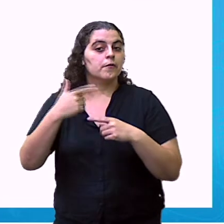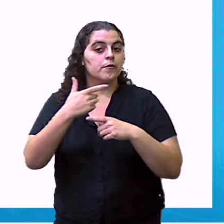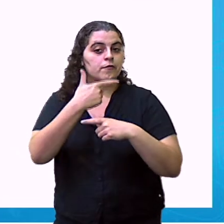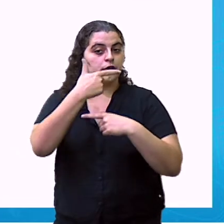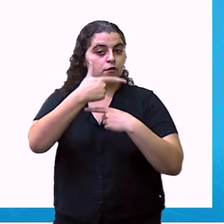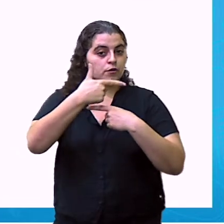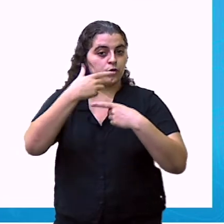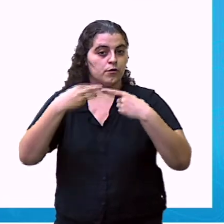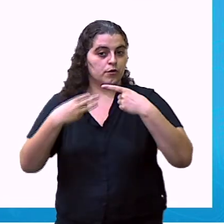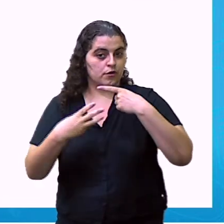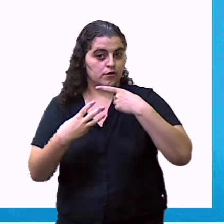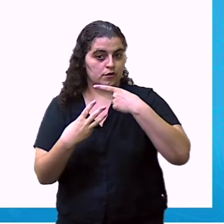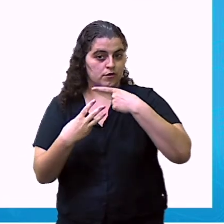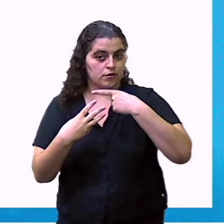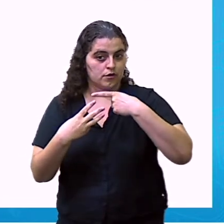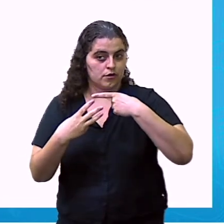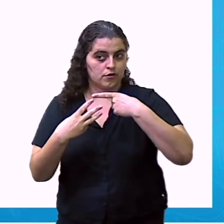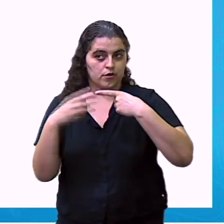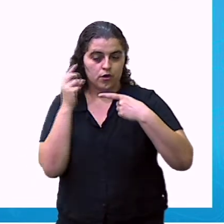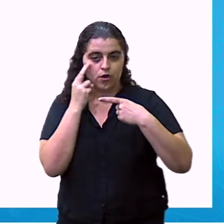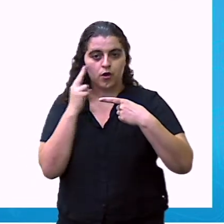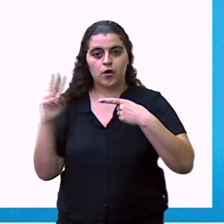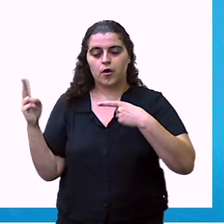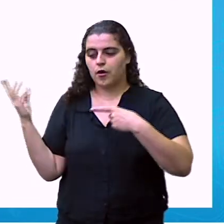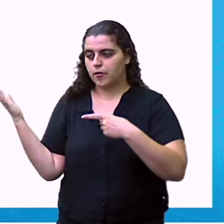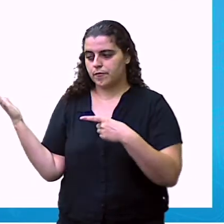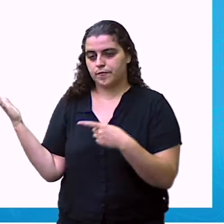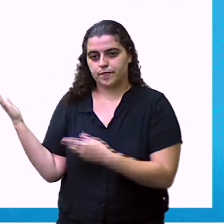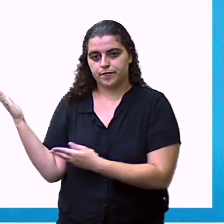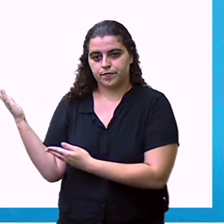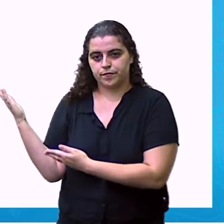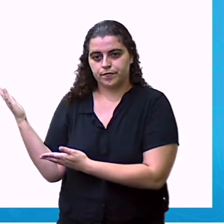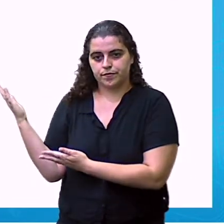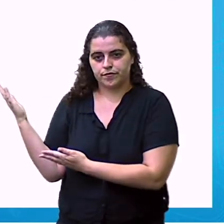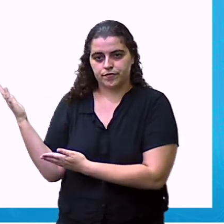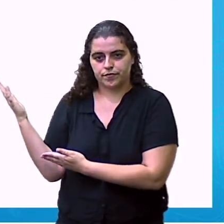fração? 1 inteiro e 2